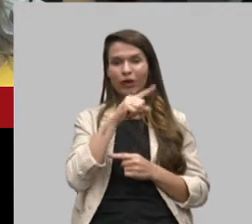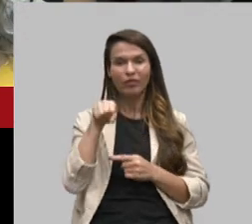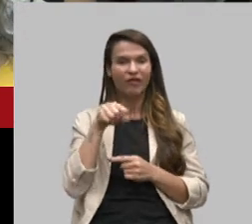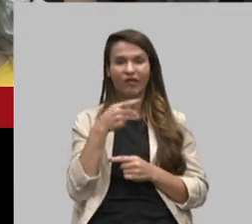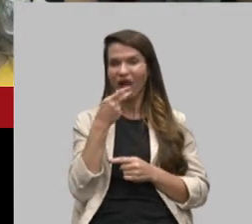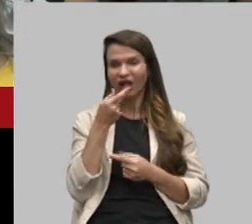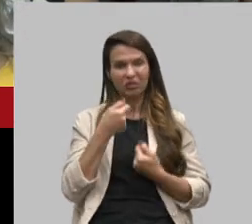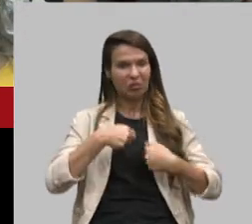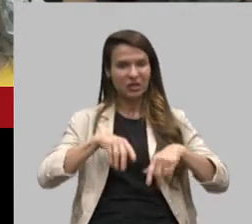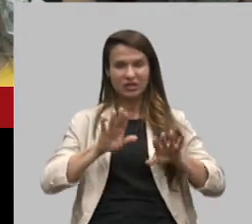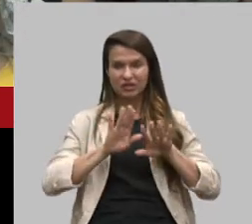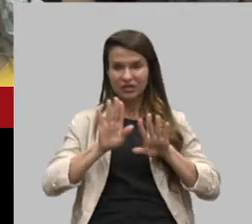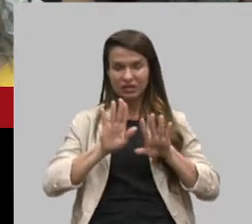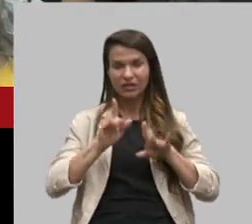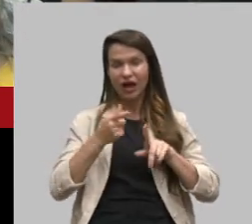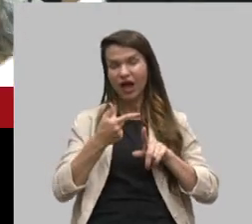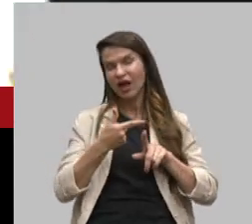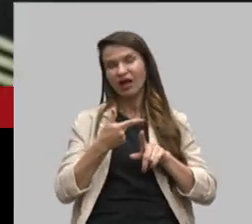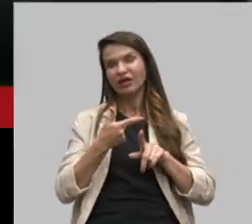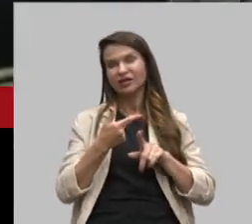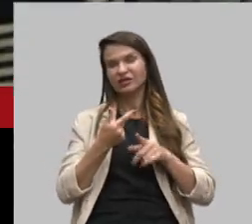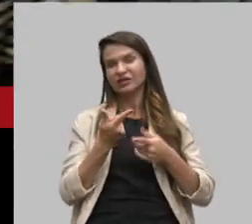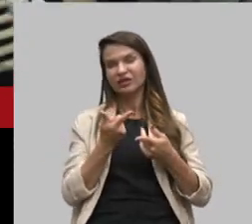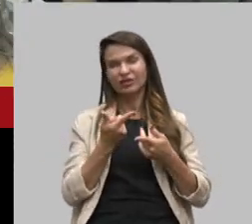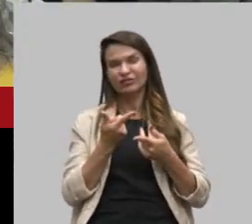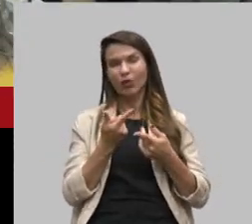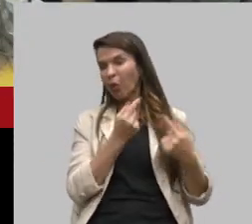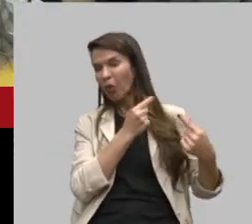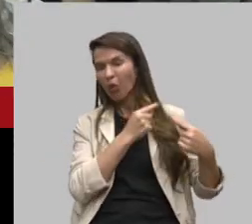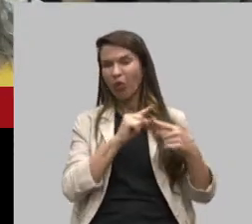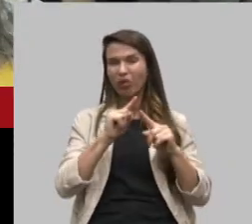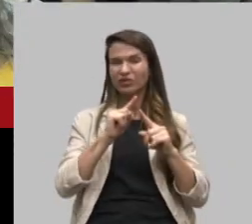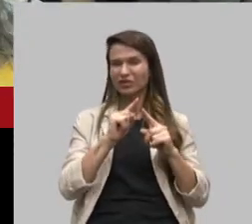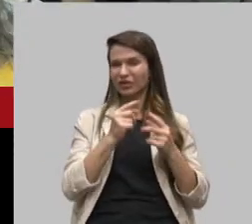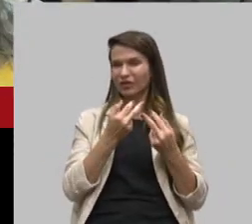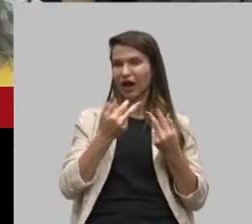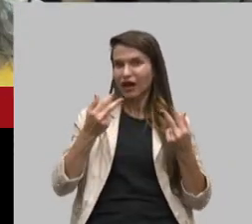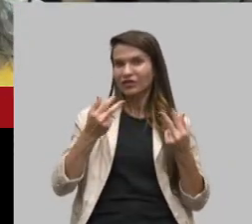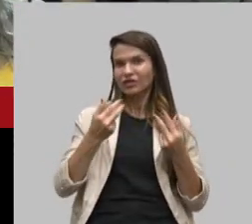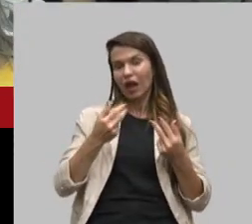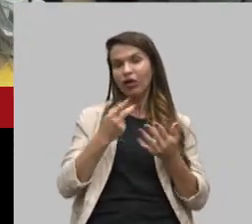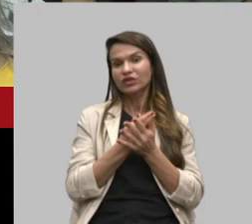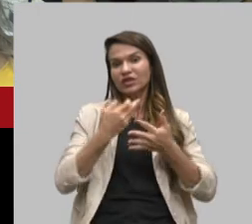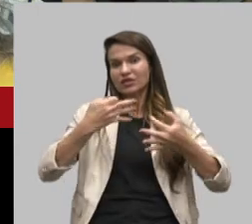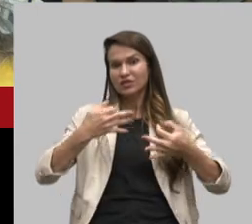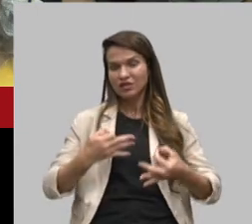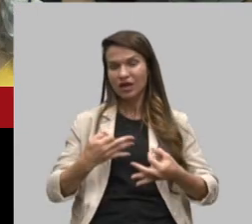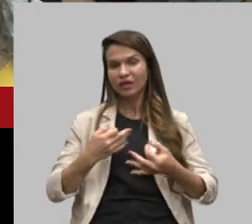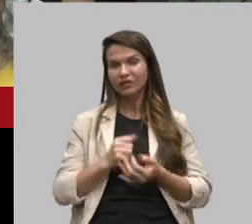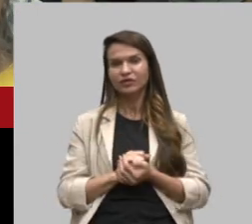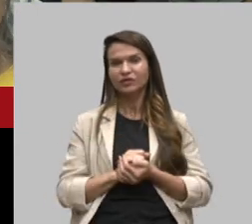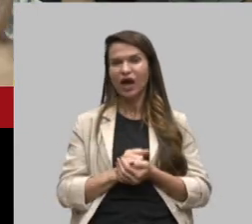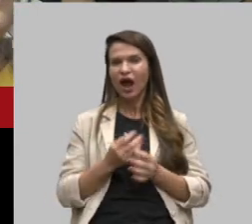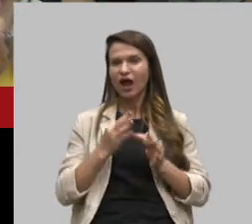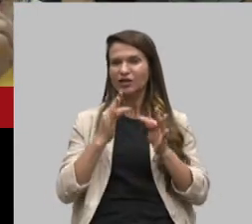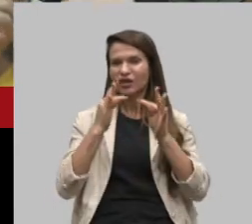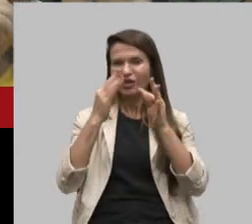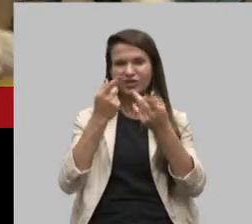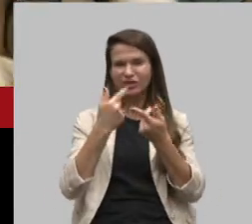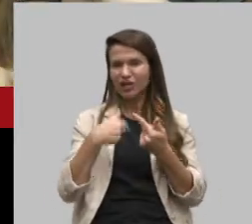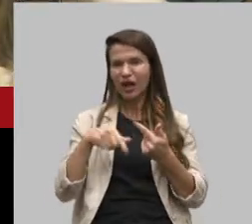necessário El nós estão nadando contra correnteza porque a nossa a inovação tecnológica Ela não é uma coisa mais do passado ela é uma